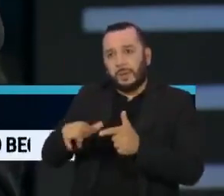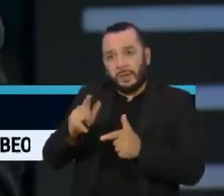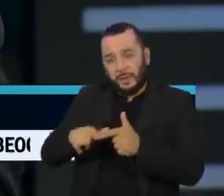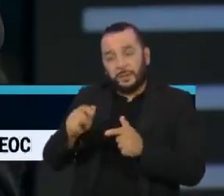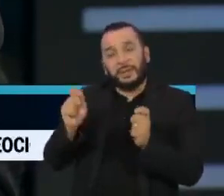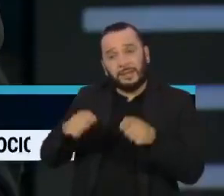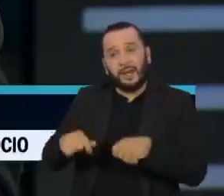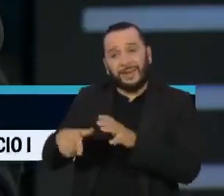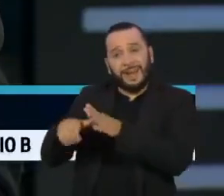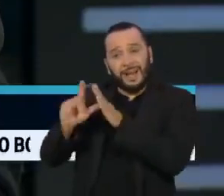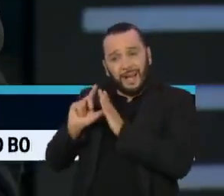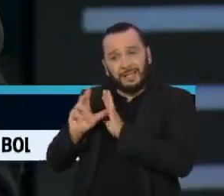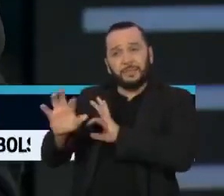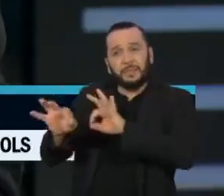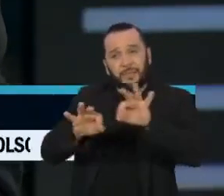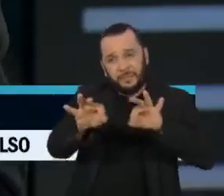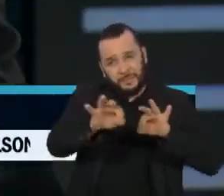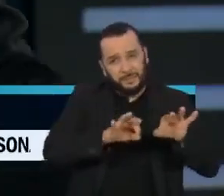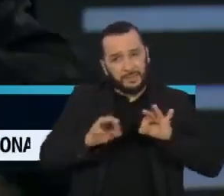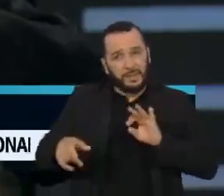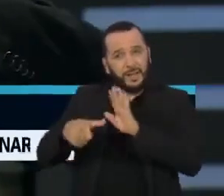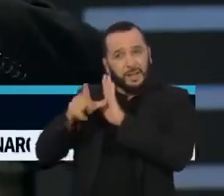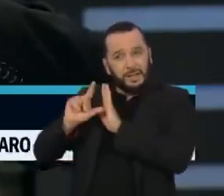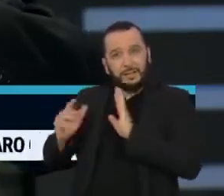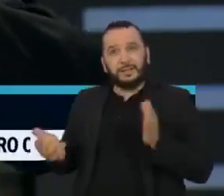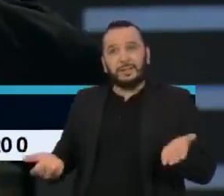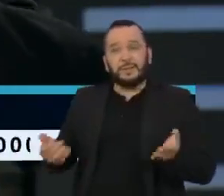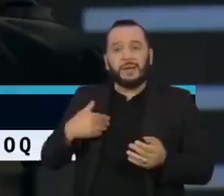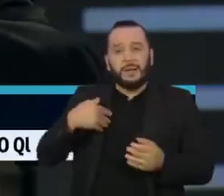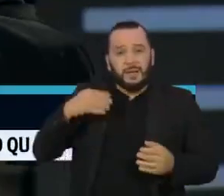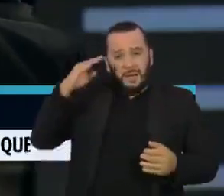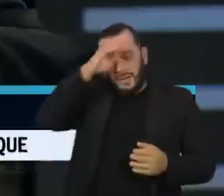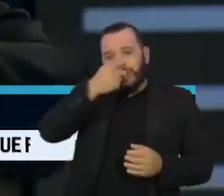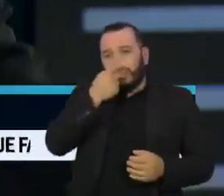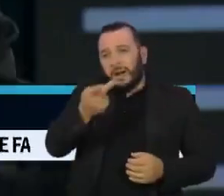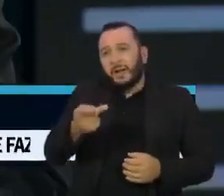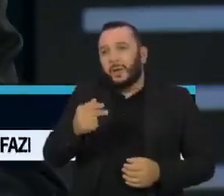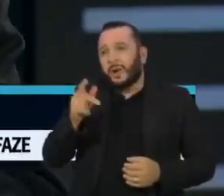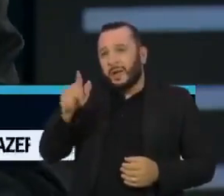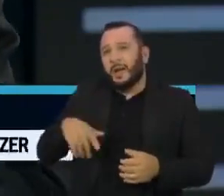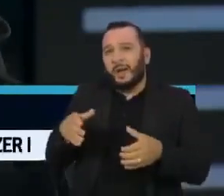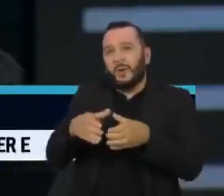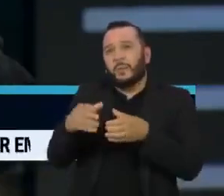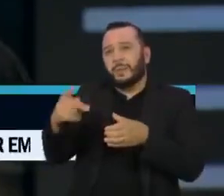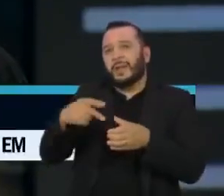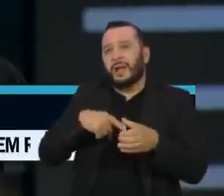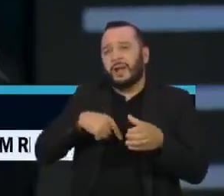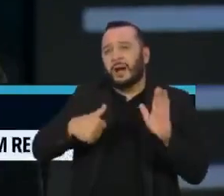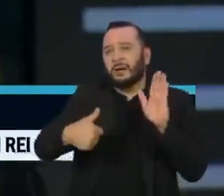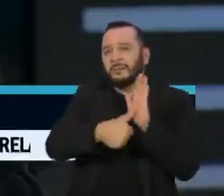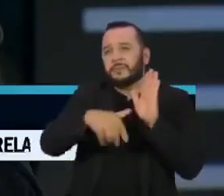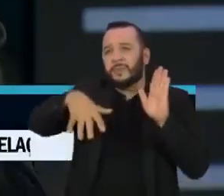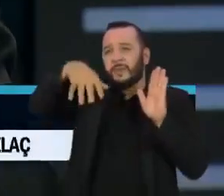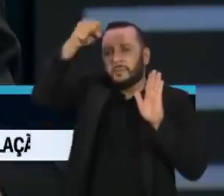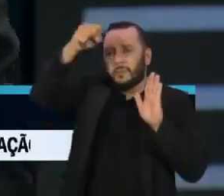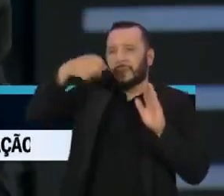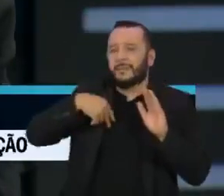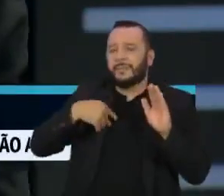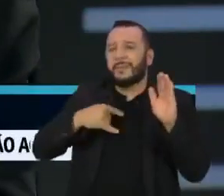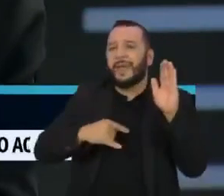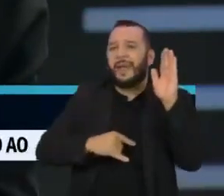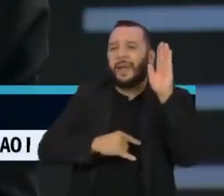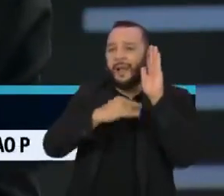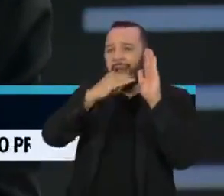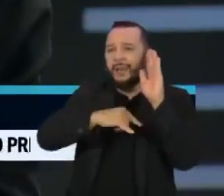ser sido evitada antes. Mas ele fala isso, ele acha que ele está falando com a base dele, apaga a luz, anda de elevador, ele acha que ele é